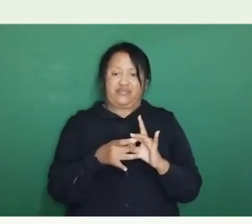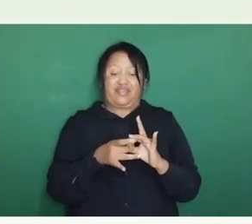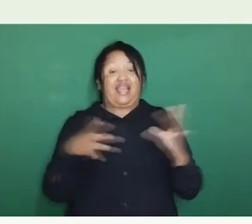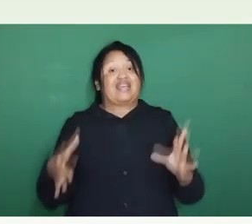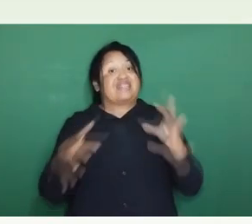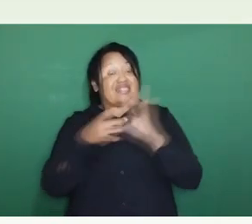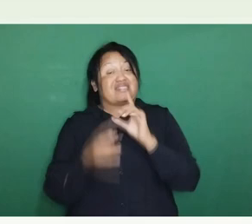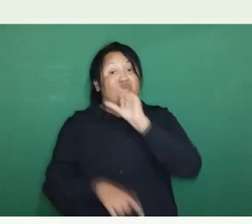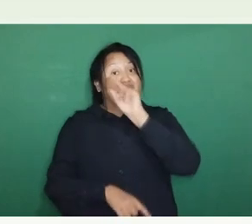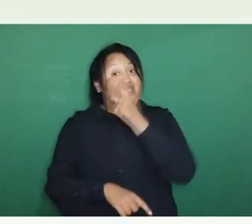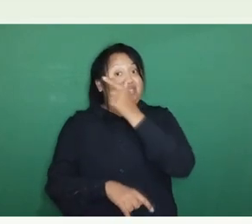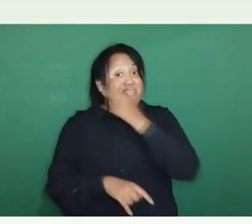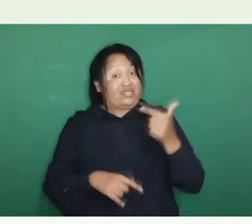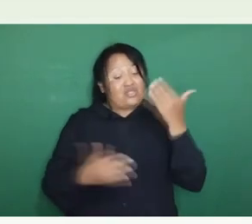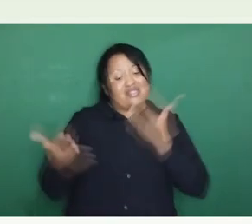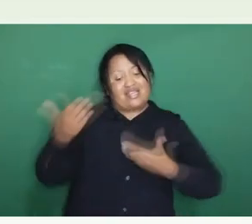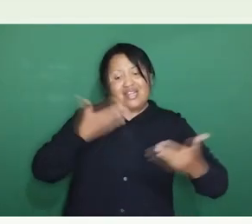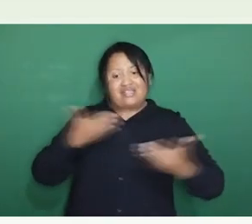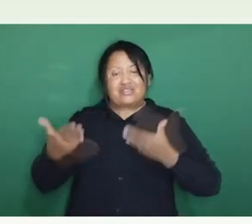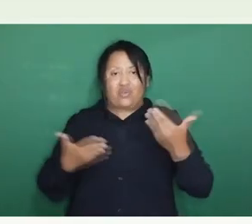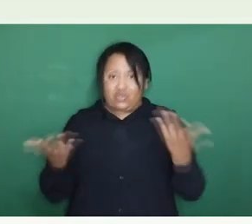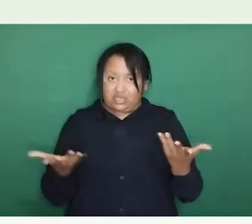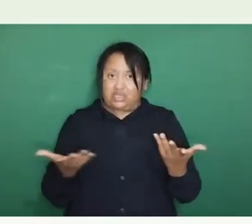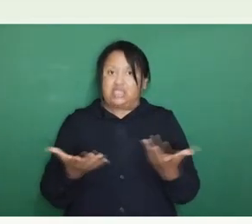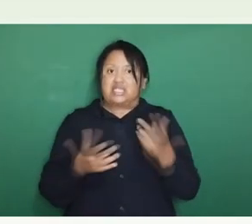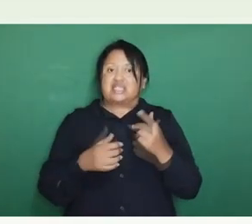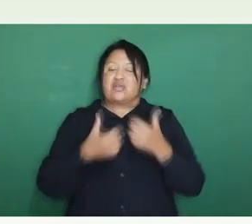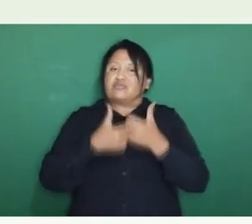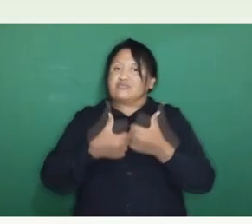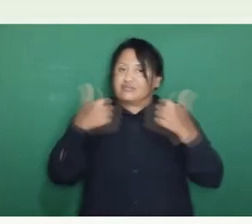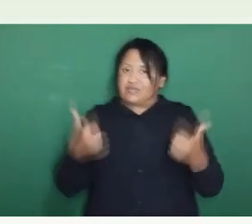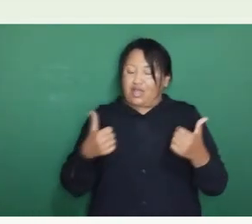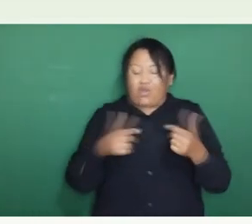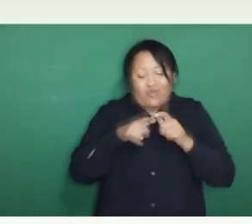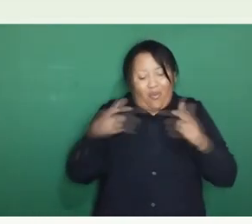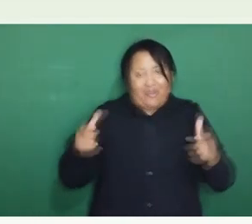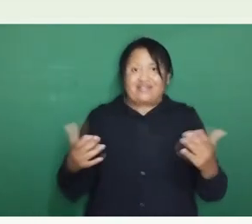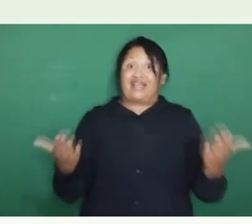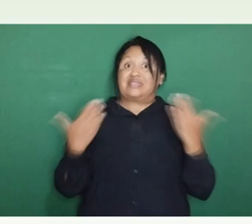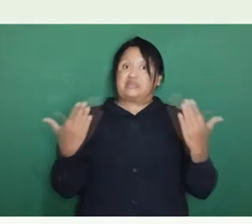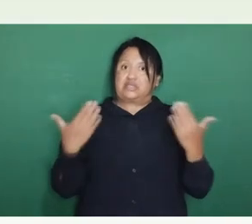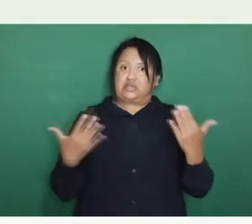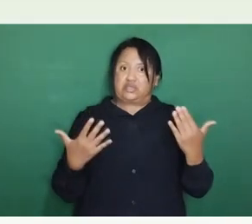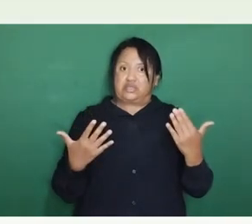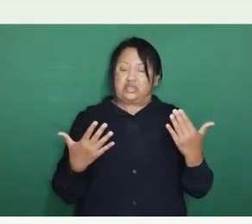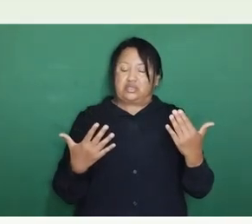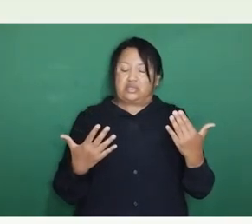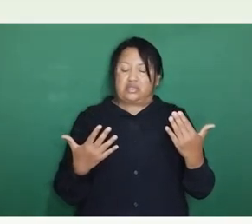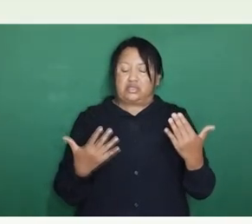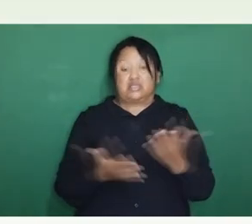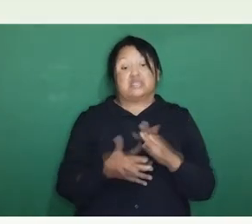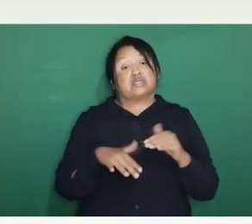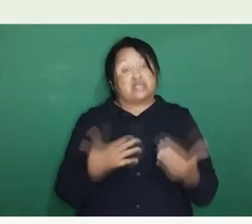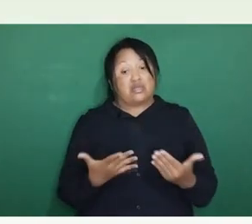essas ligações de hidrogênio são interações Tá certo que são rompidas com o aumento da temperatura então